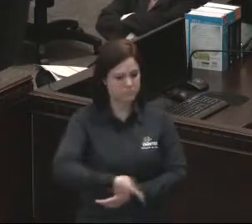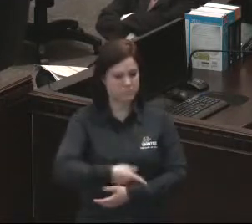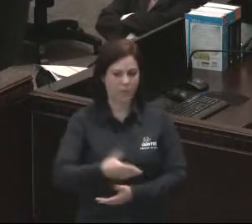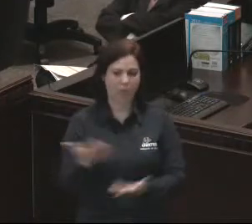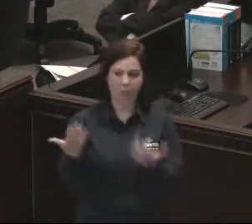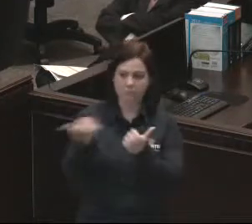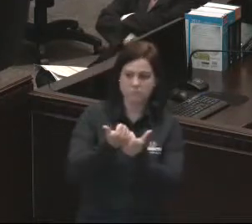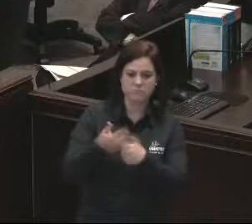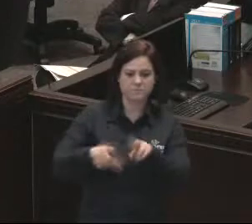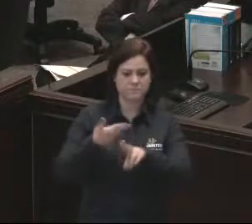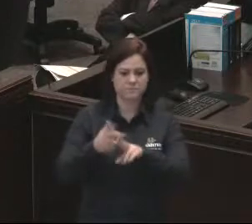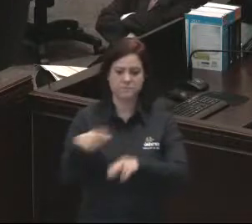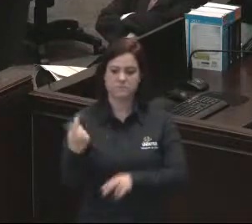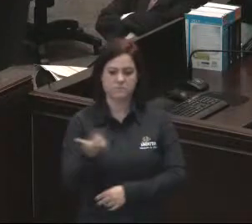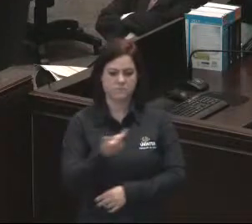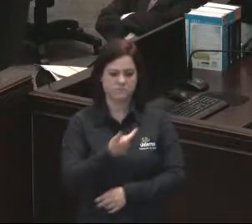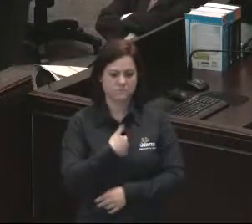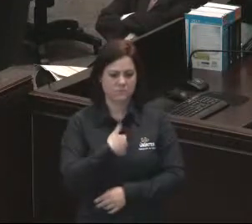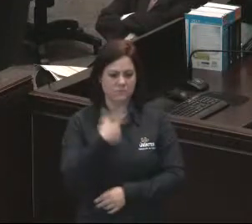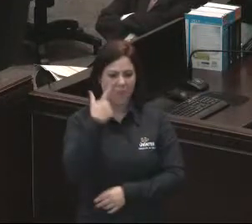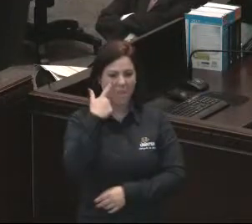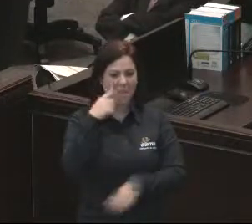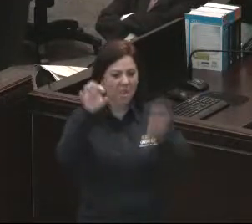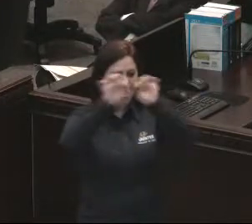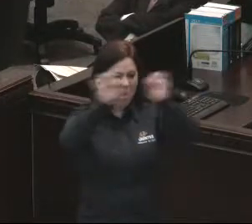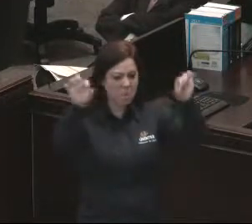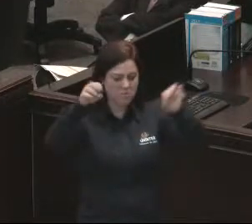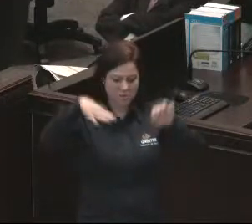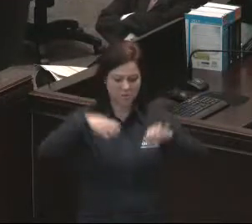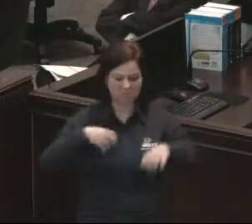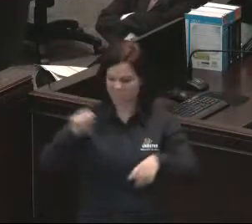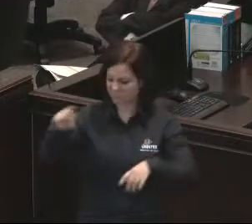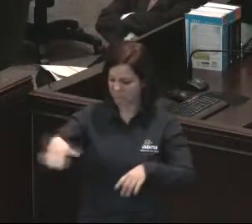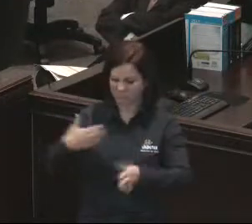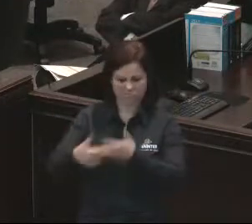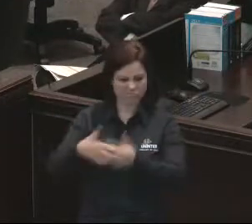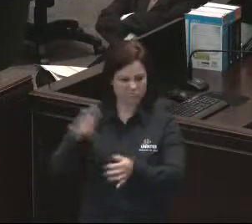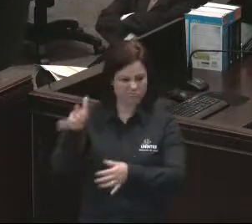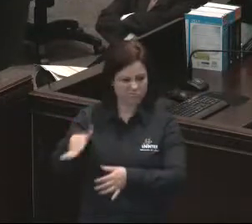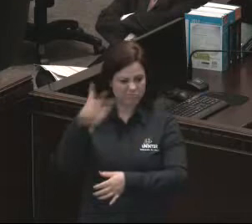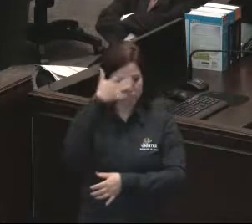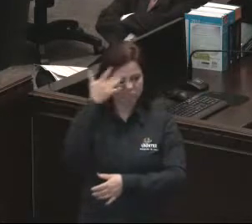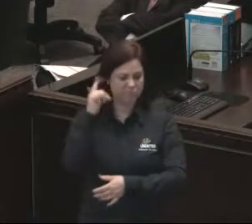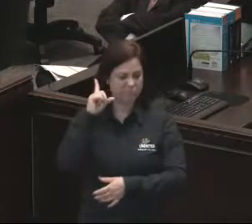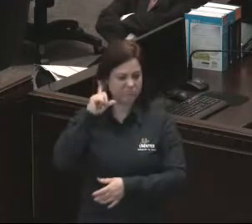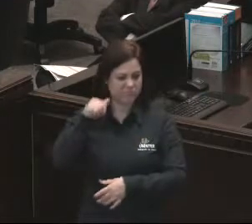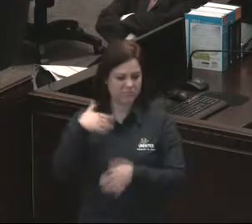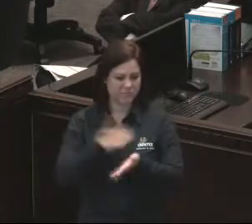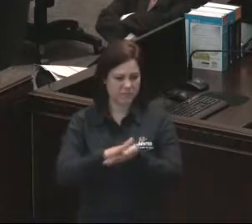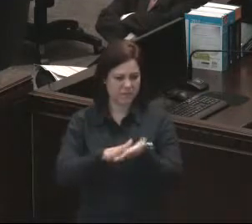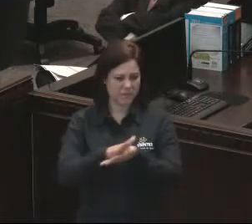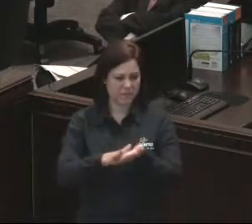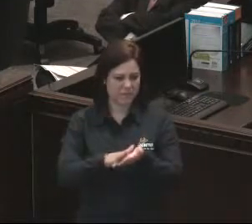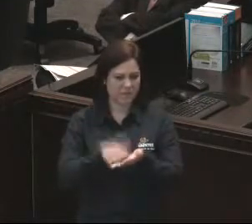que nós cotidianamente vemos assim largadas nos lixos pela rua, né? Quebradas.